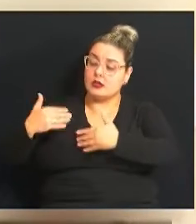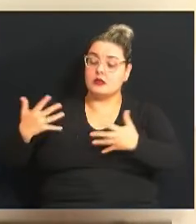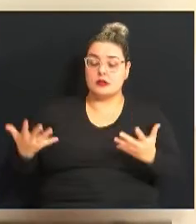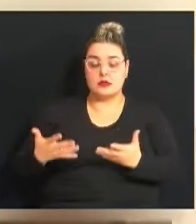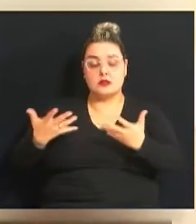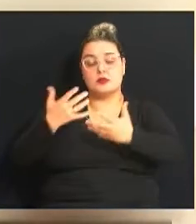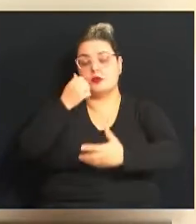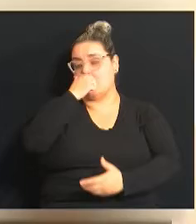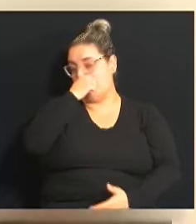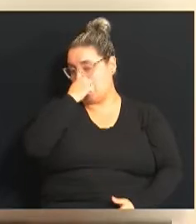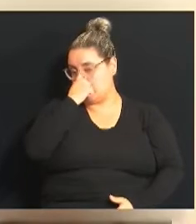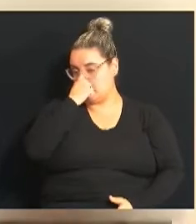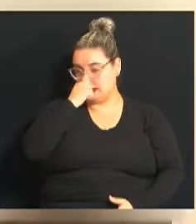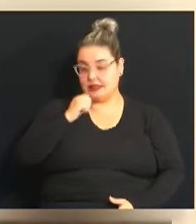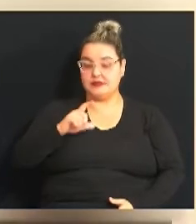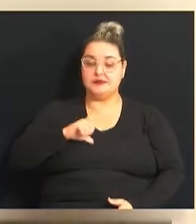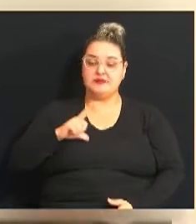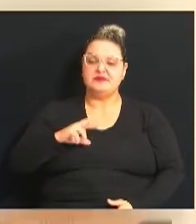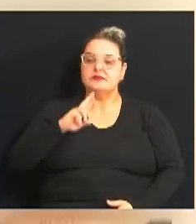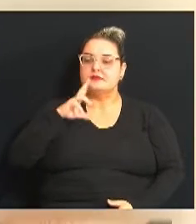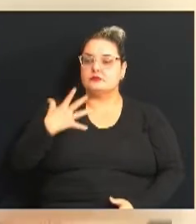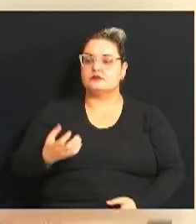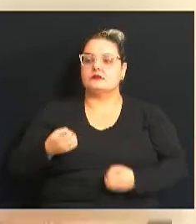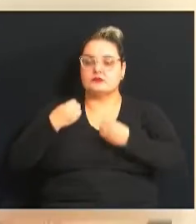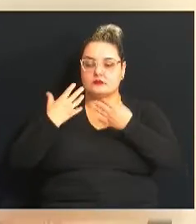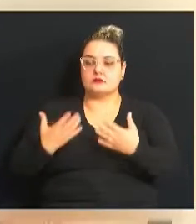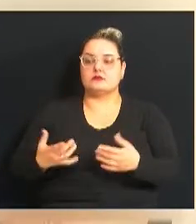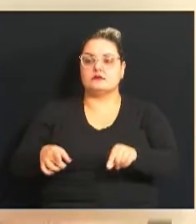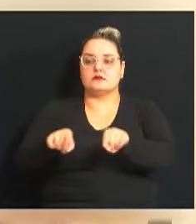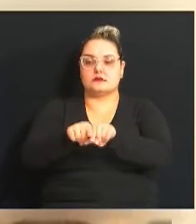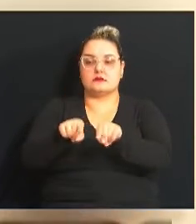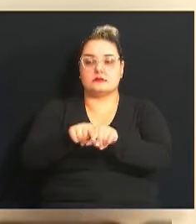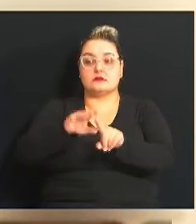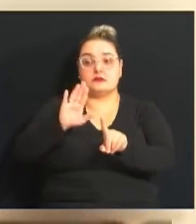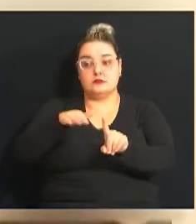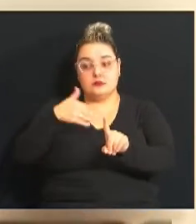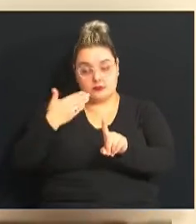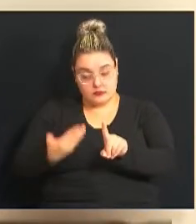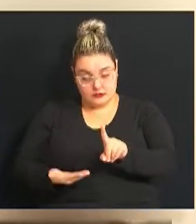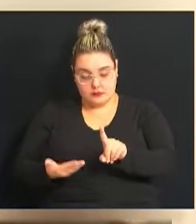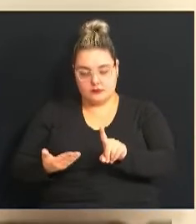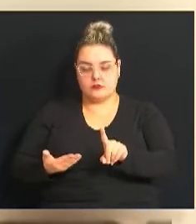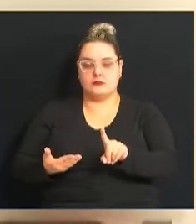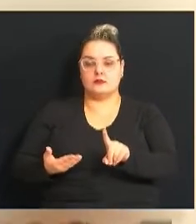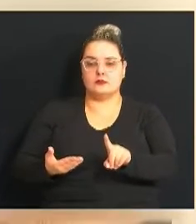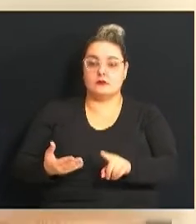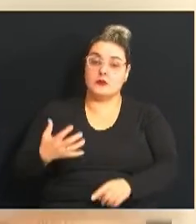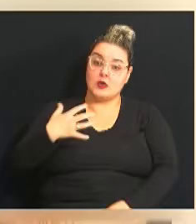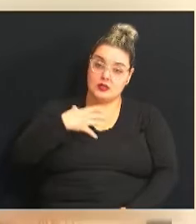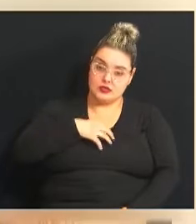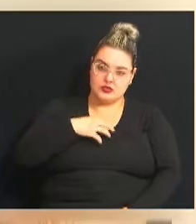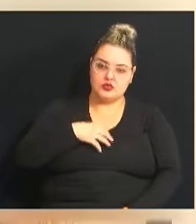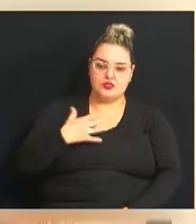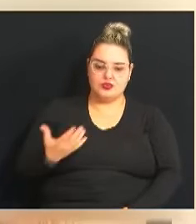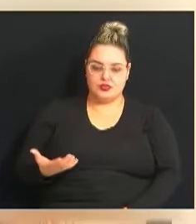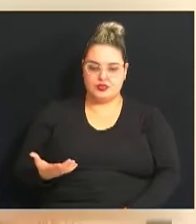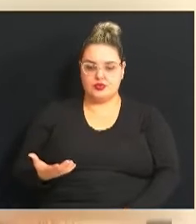fruto, está dando frutos, e também podendo honrar quem foi, de alguma forma,